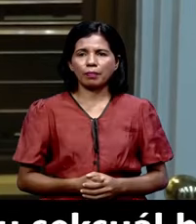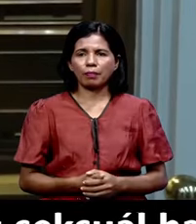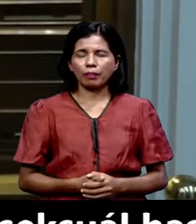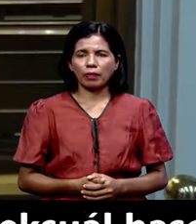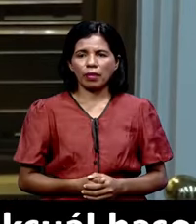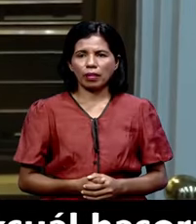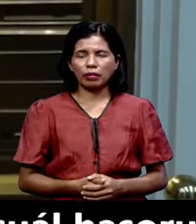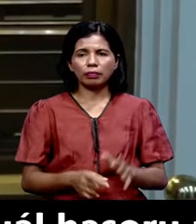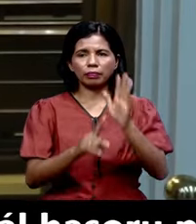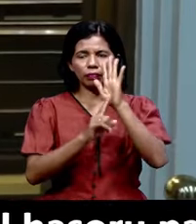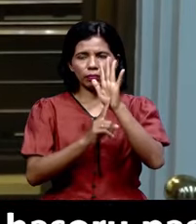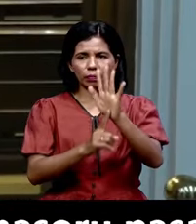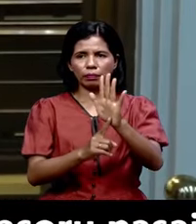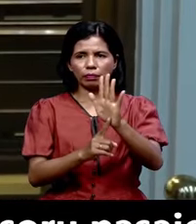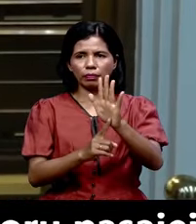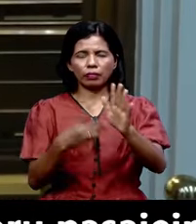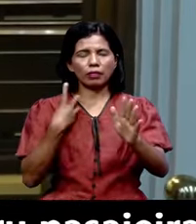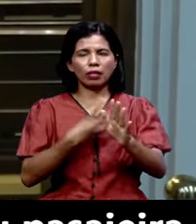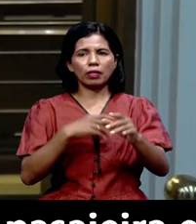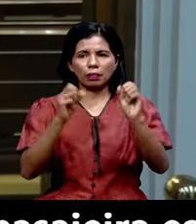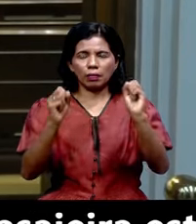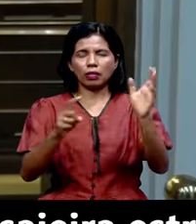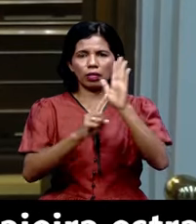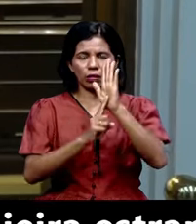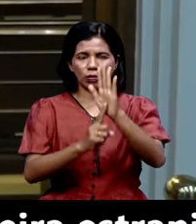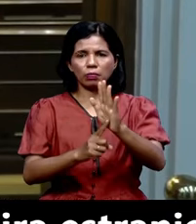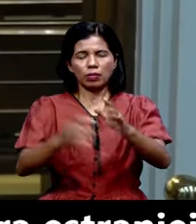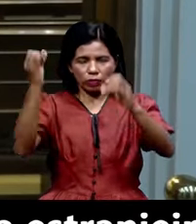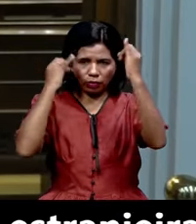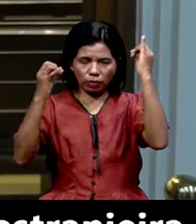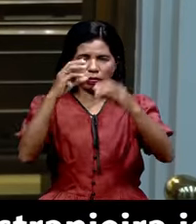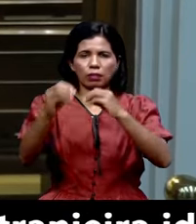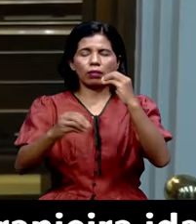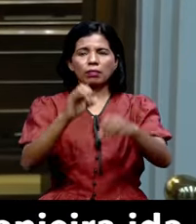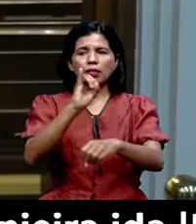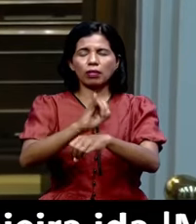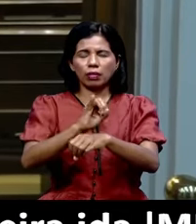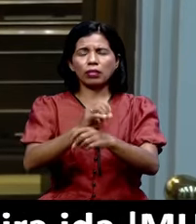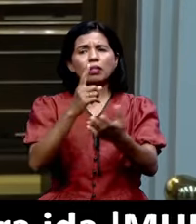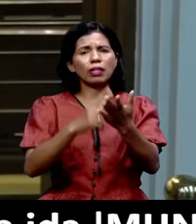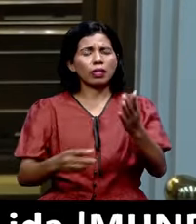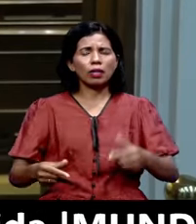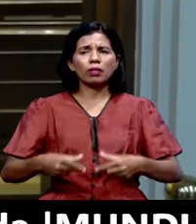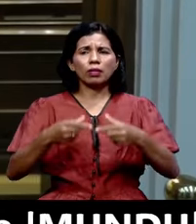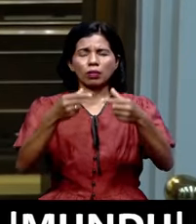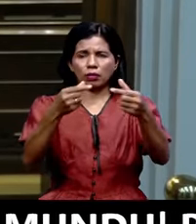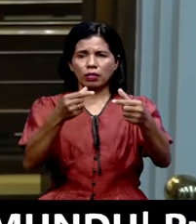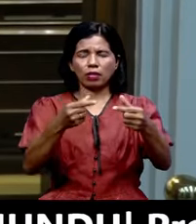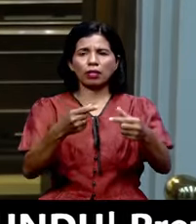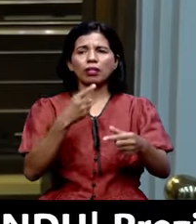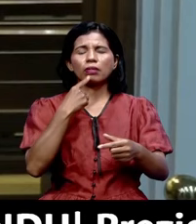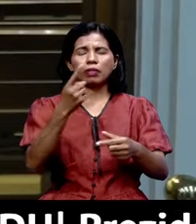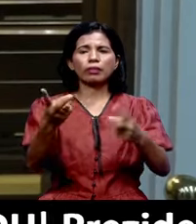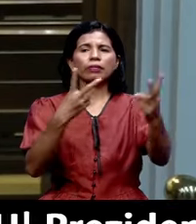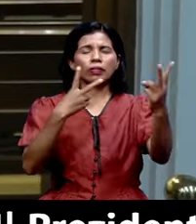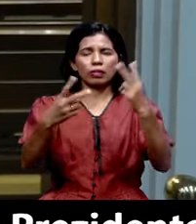eu informo, nós itabelemos atualizamos que ataca saída de microfone, de lua tuatang, conaba visita